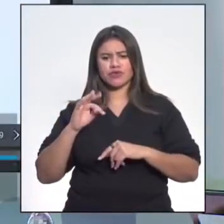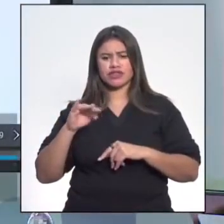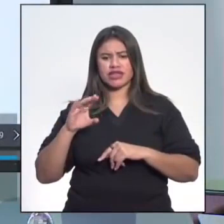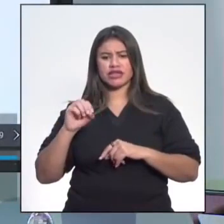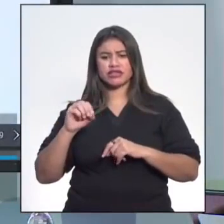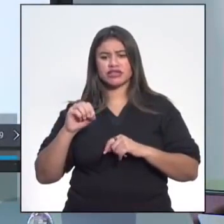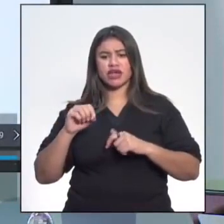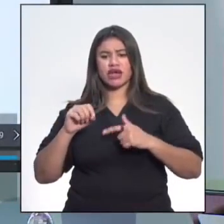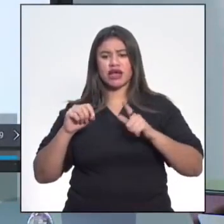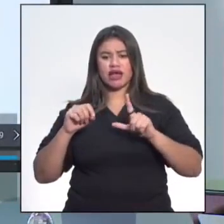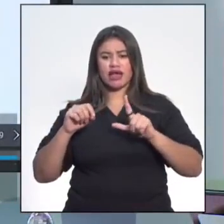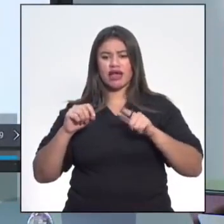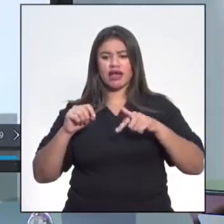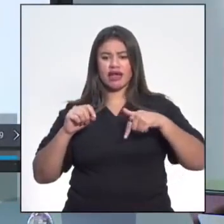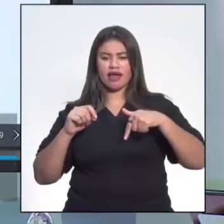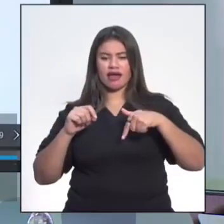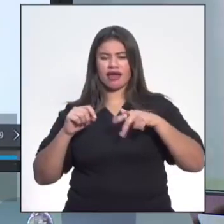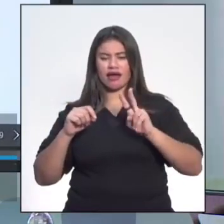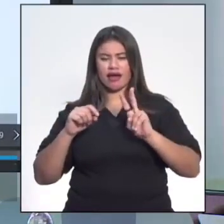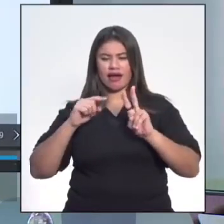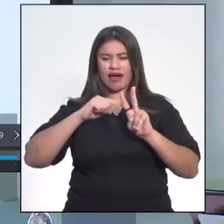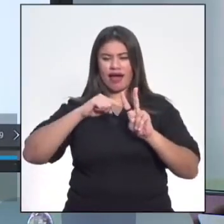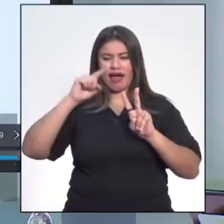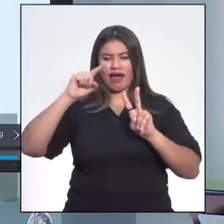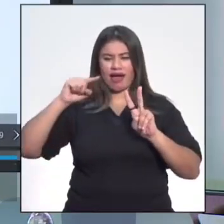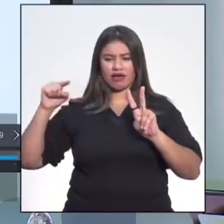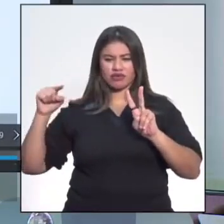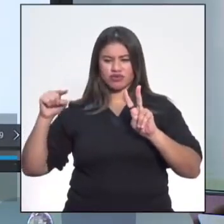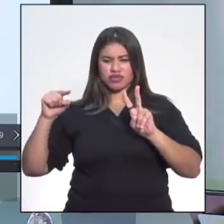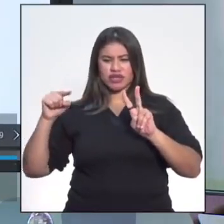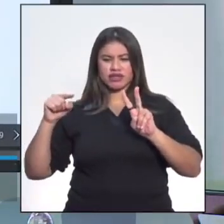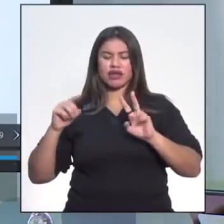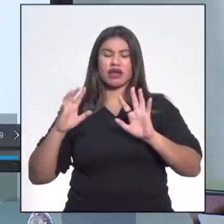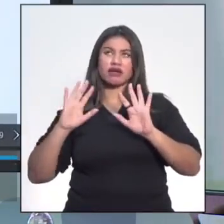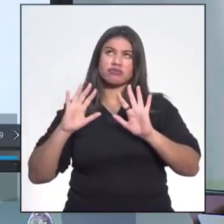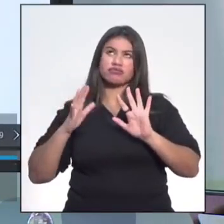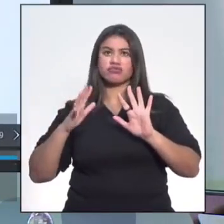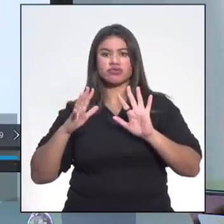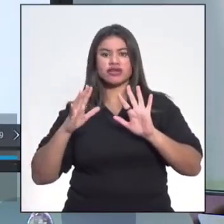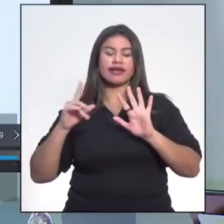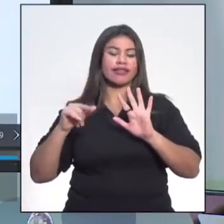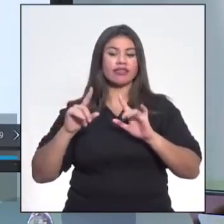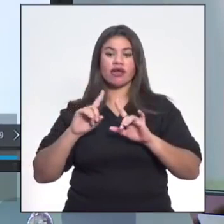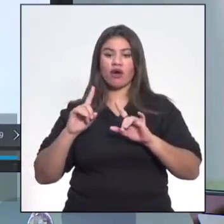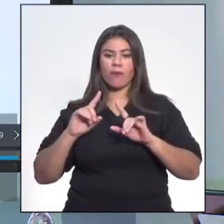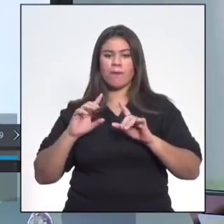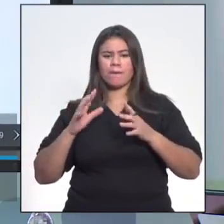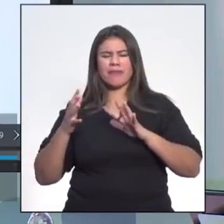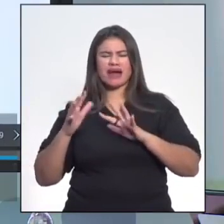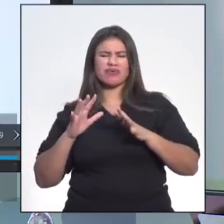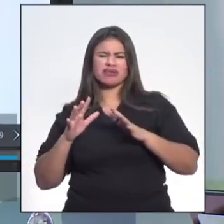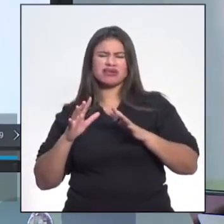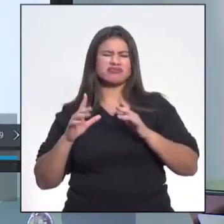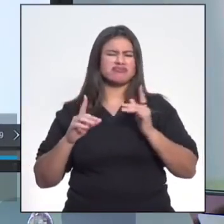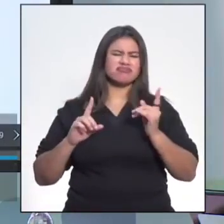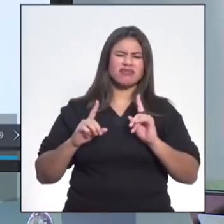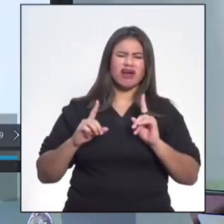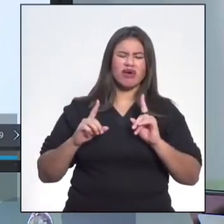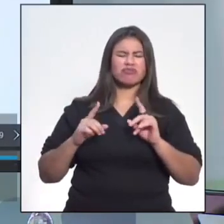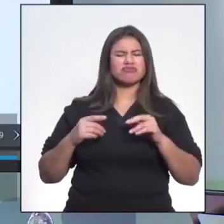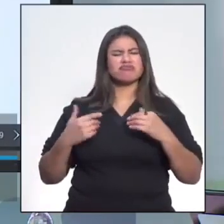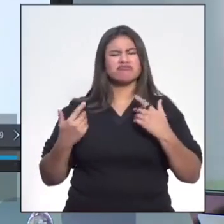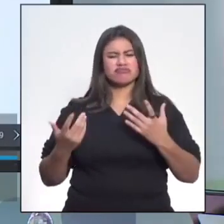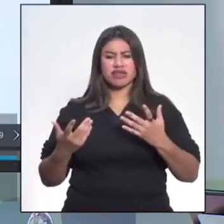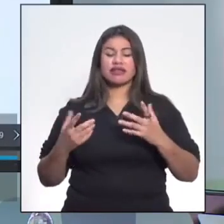raiz quadrada. Ah, então aqui a gente põe mais ou menos raiz quadrada? Opa, por que a gente às vezes põe mais ou menos e às vezes não? Normalmente a